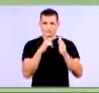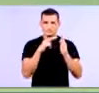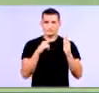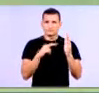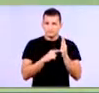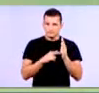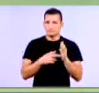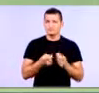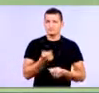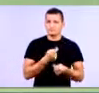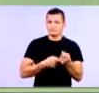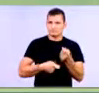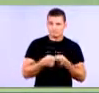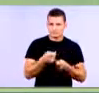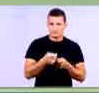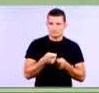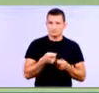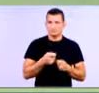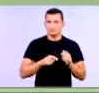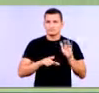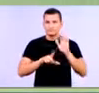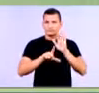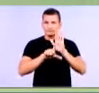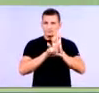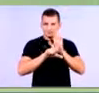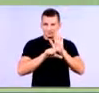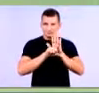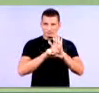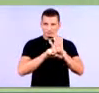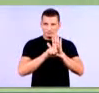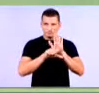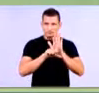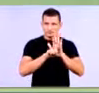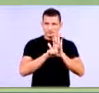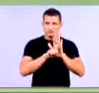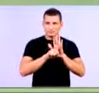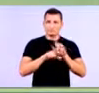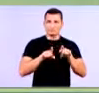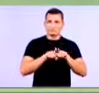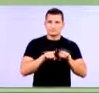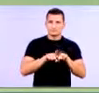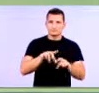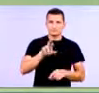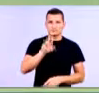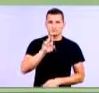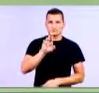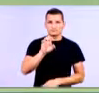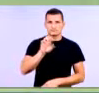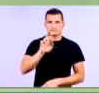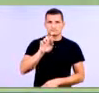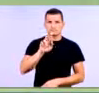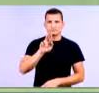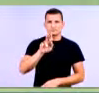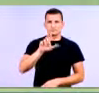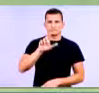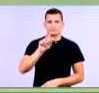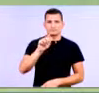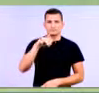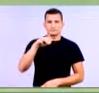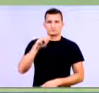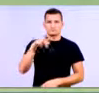do negócio, às leis vigentes e aos regulamentos. Veja